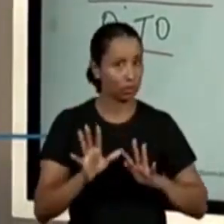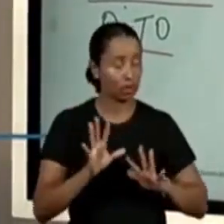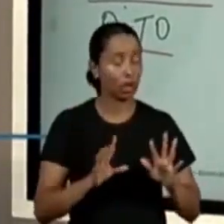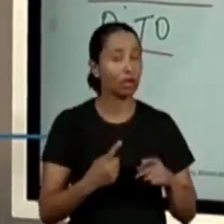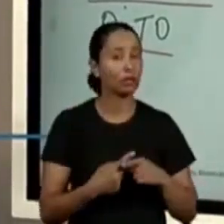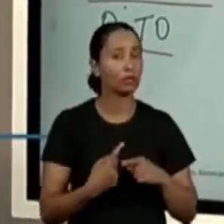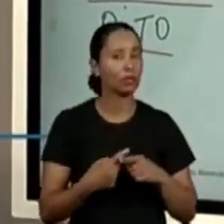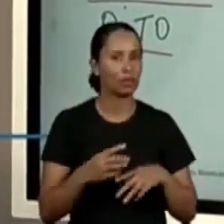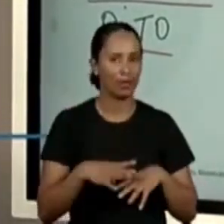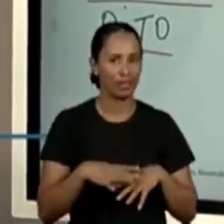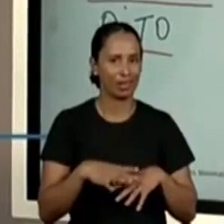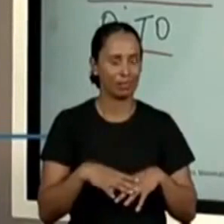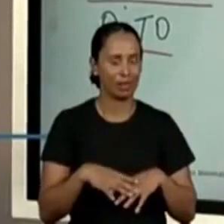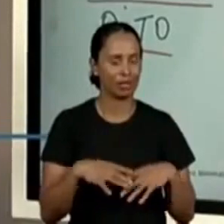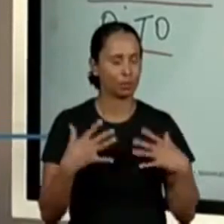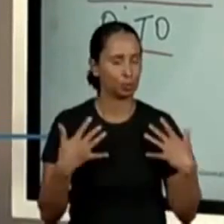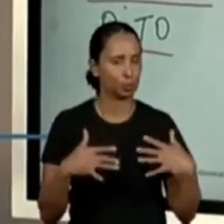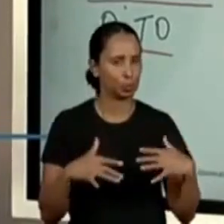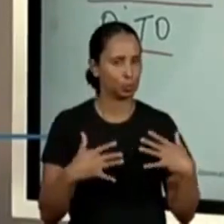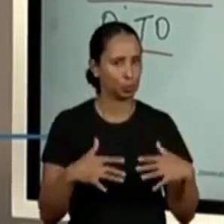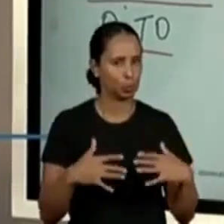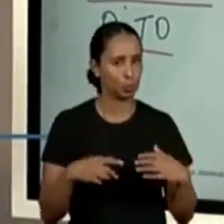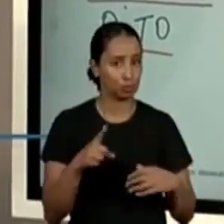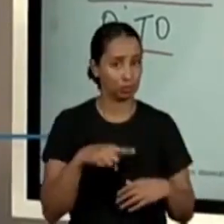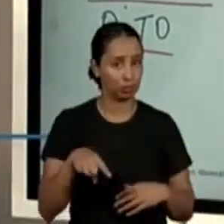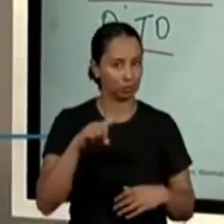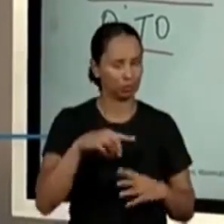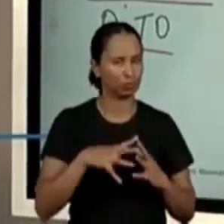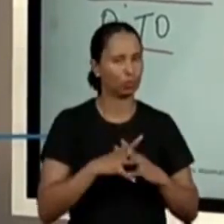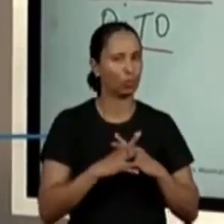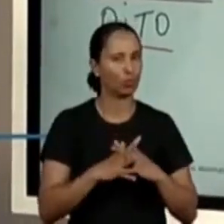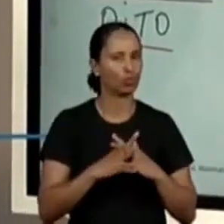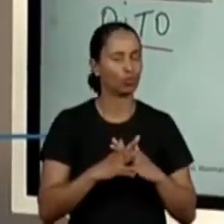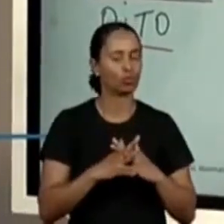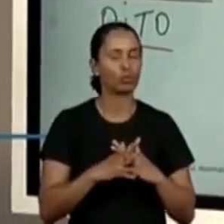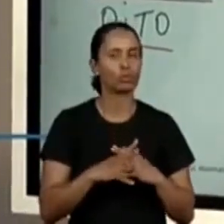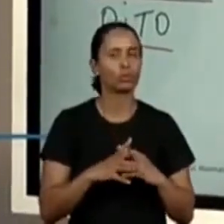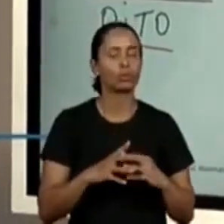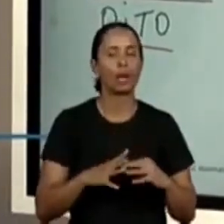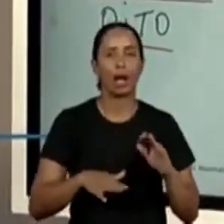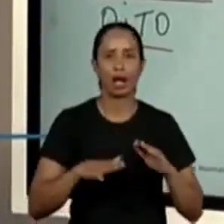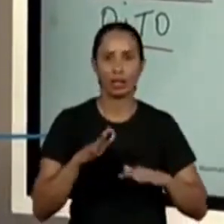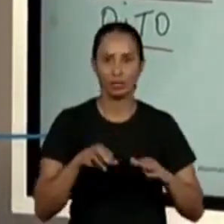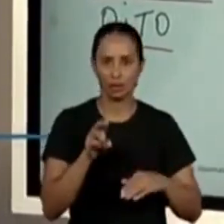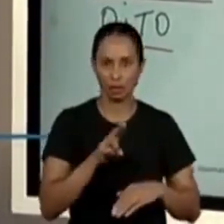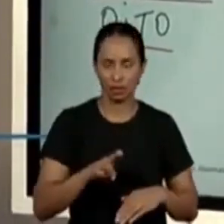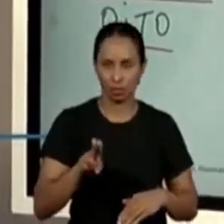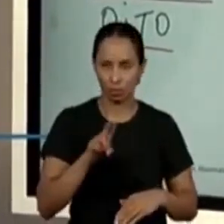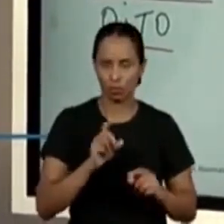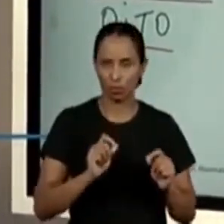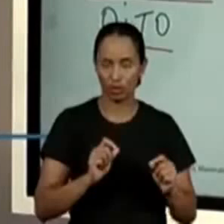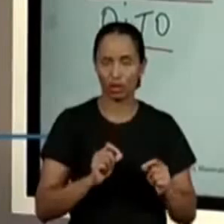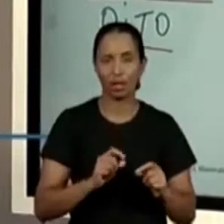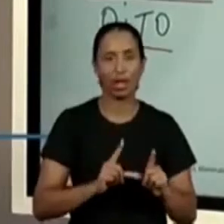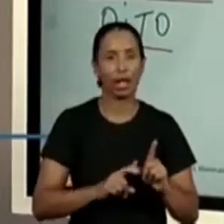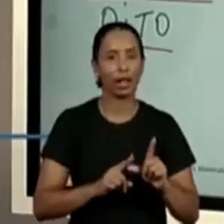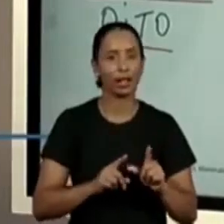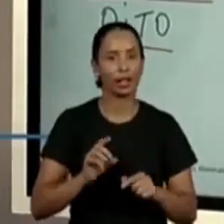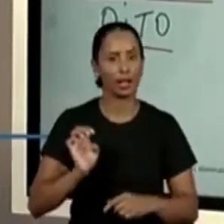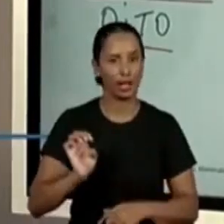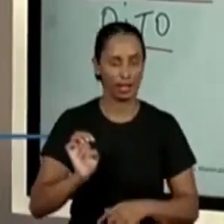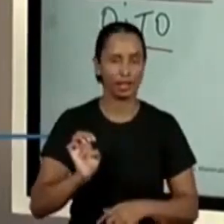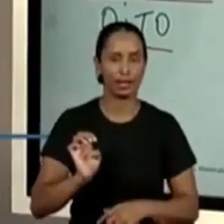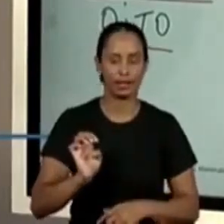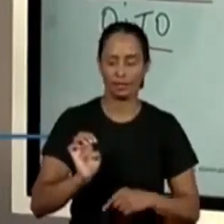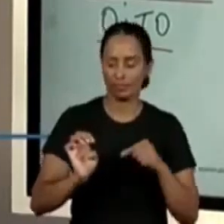matemática vocês vão ver muito isso na frente, é utilizar a palavra e. Toda vez que eu utilizo essa letrinha e, toda vez